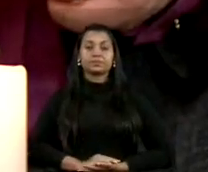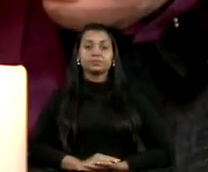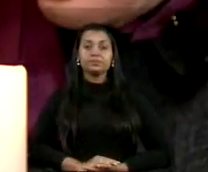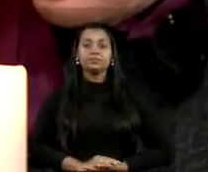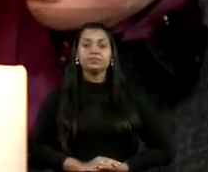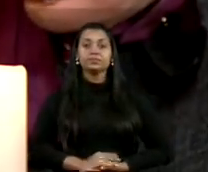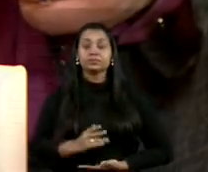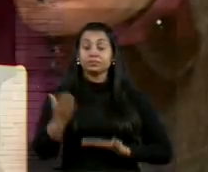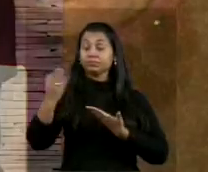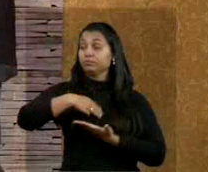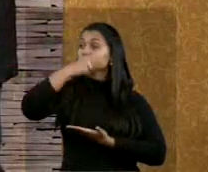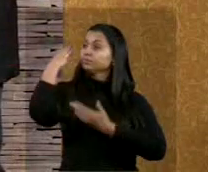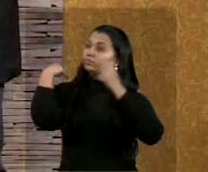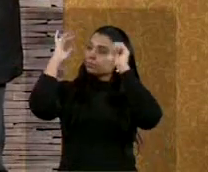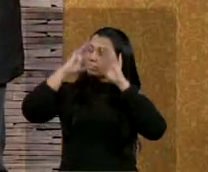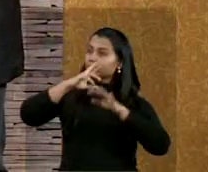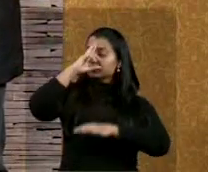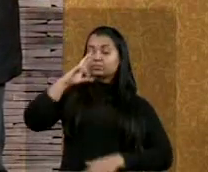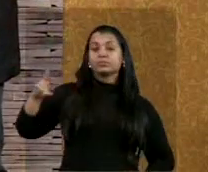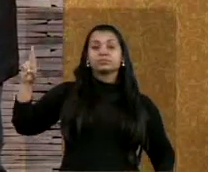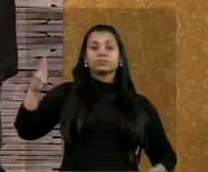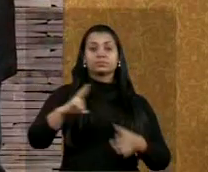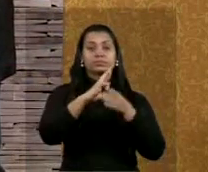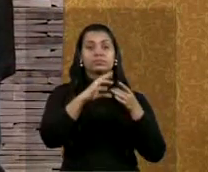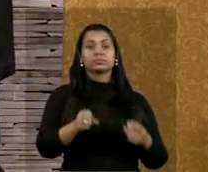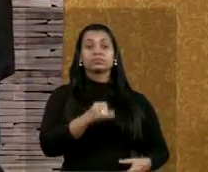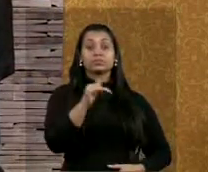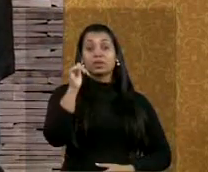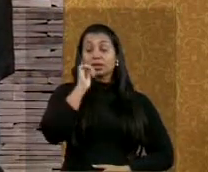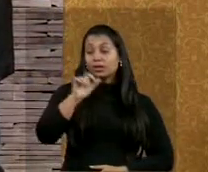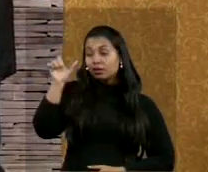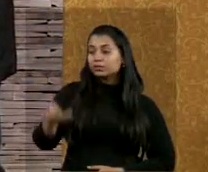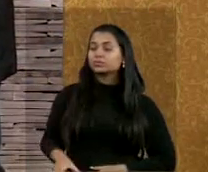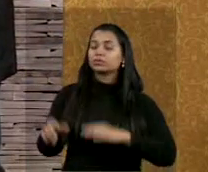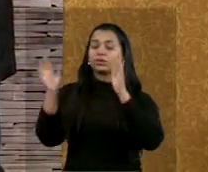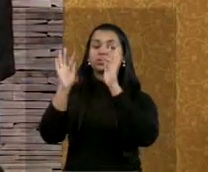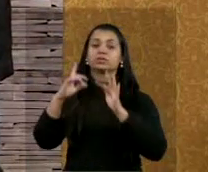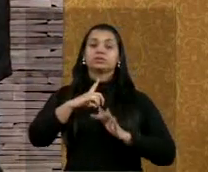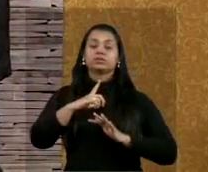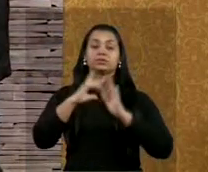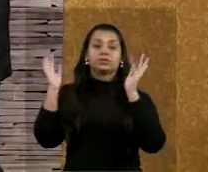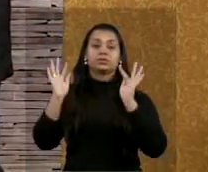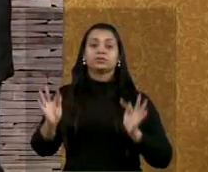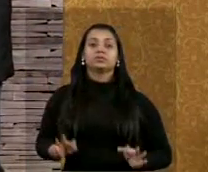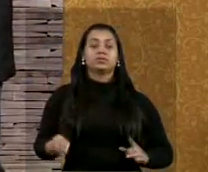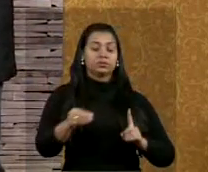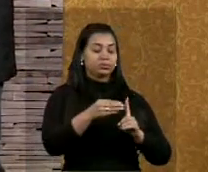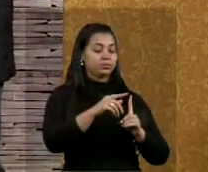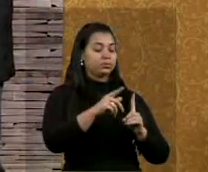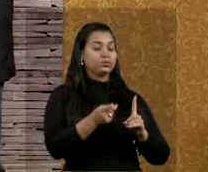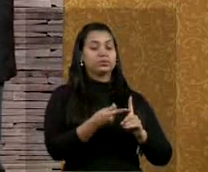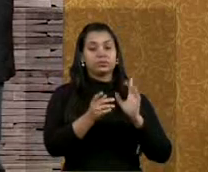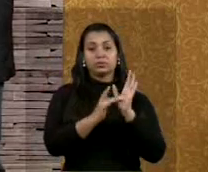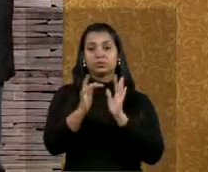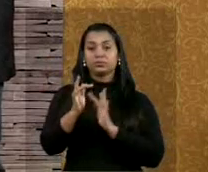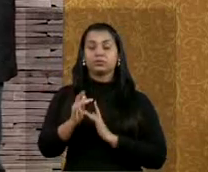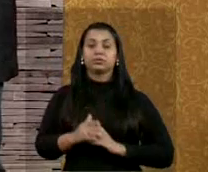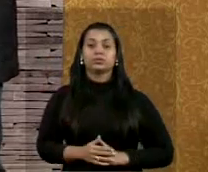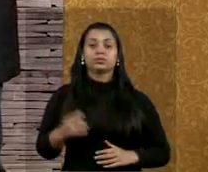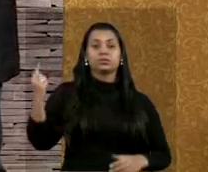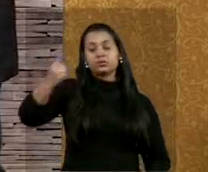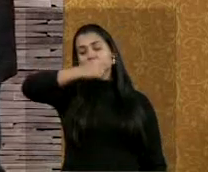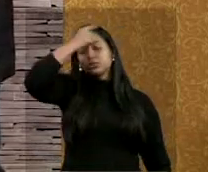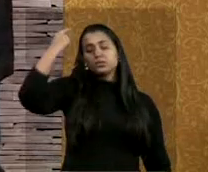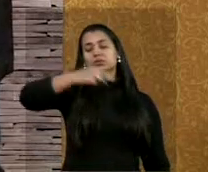Amém. Ave Maria, cheia de graça, o Senhor é convosco. Bendita sois vós entre as mulheres e bendito é o fruto do vosso